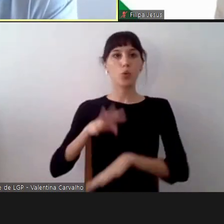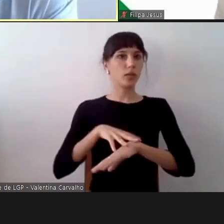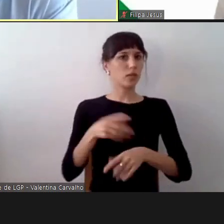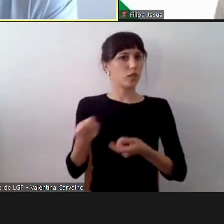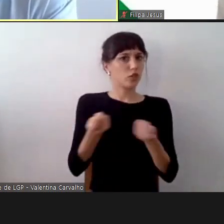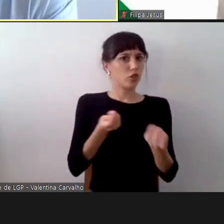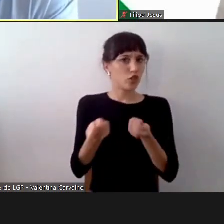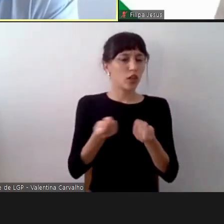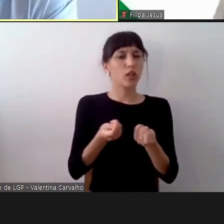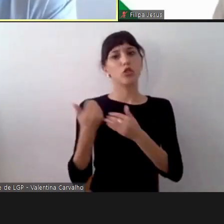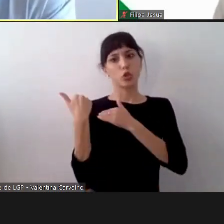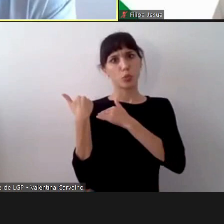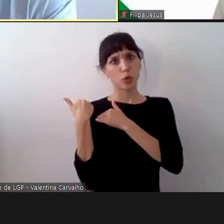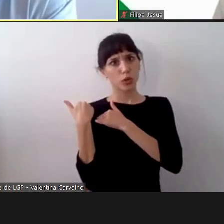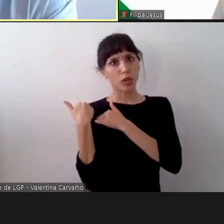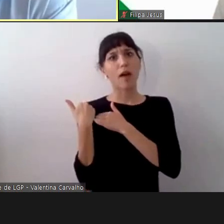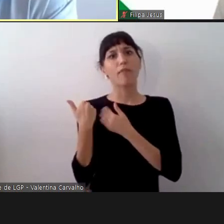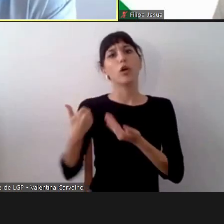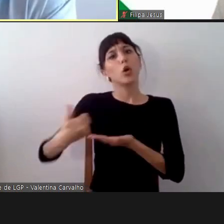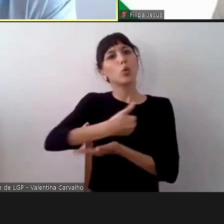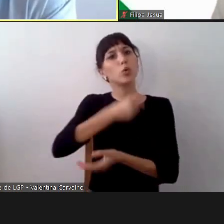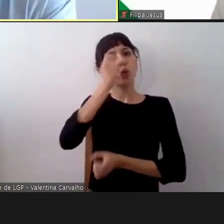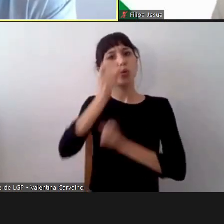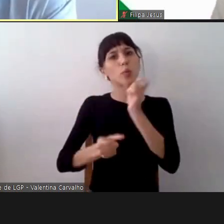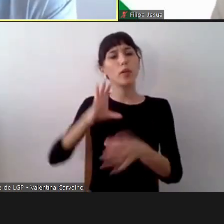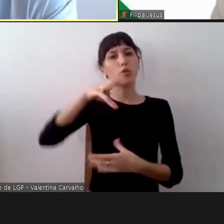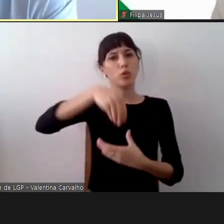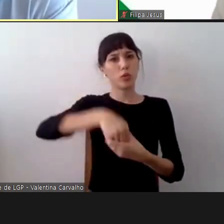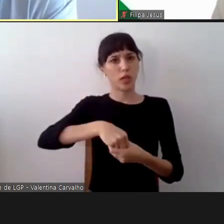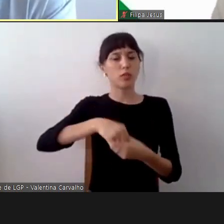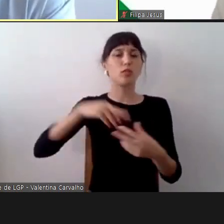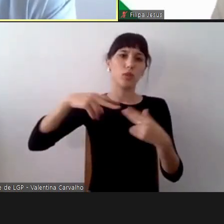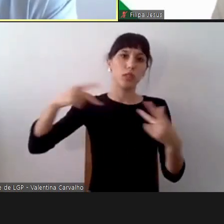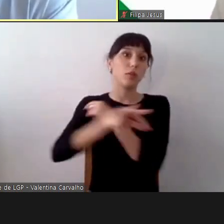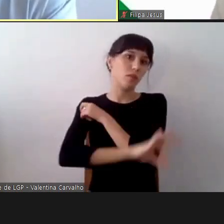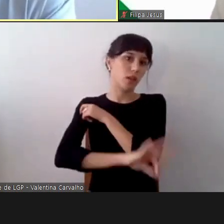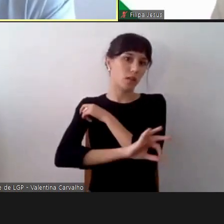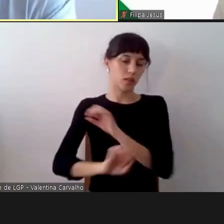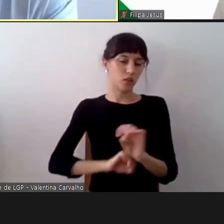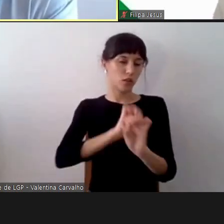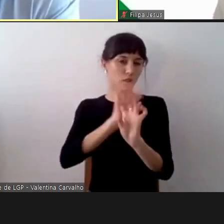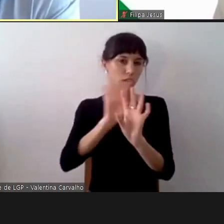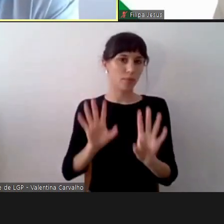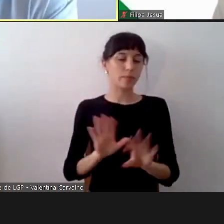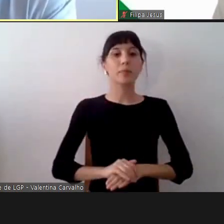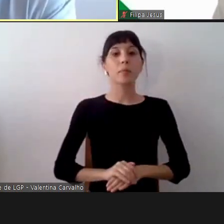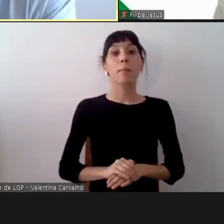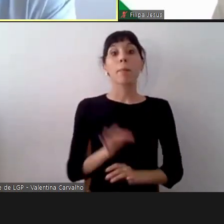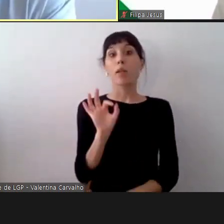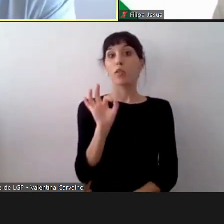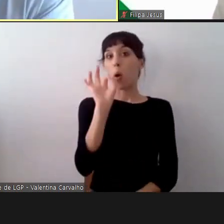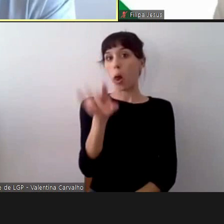responsáveis de recursos humanos de municípios e também freguesias, obviamente, deixar